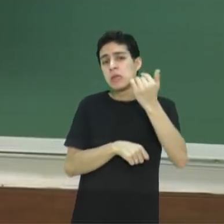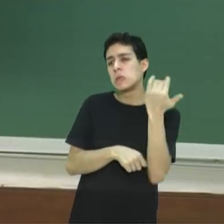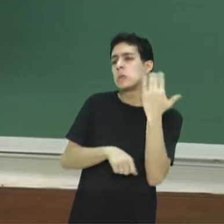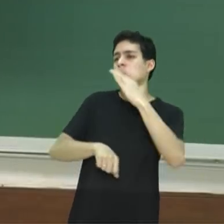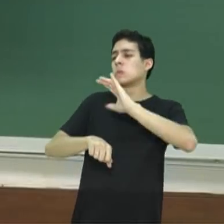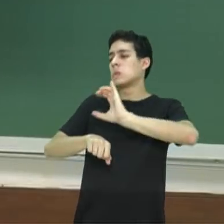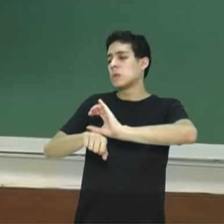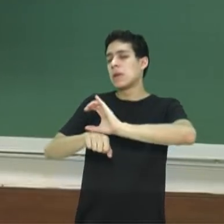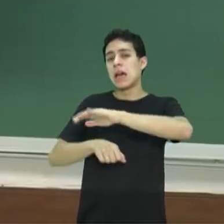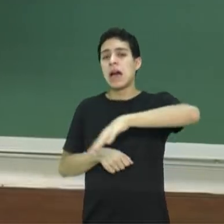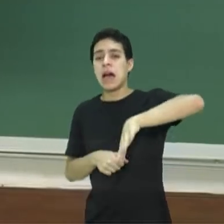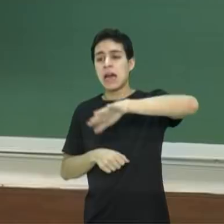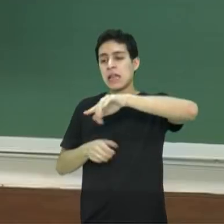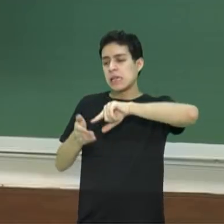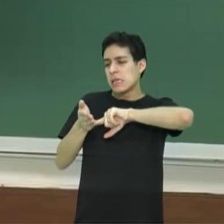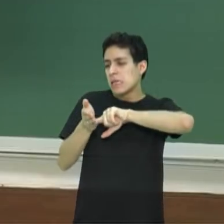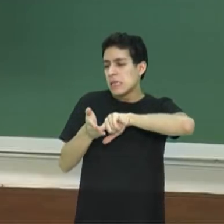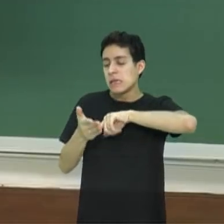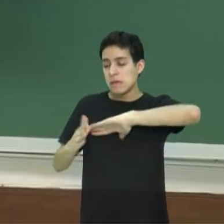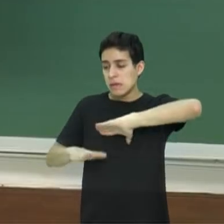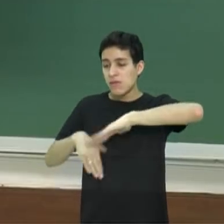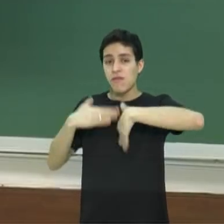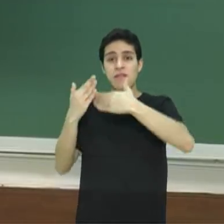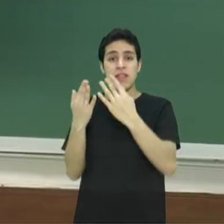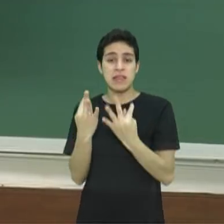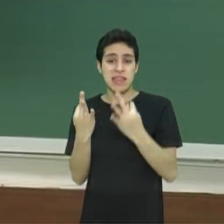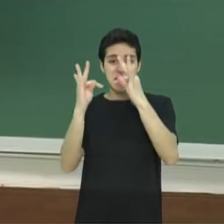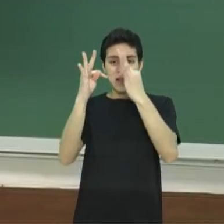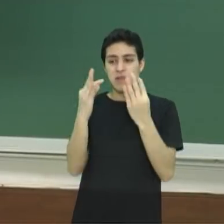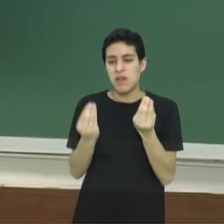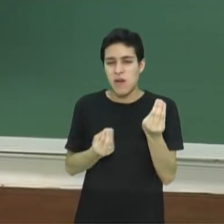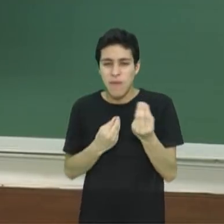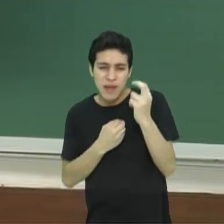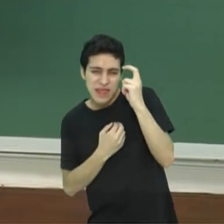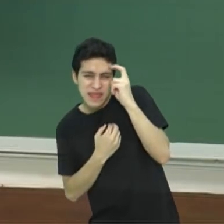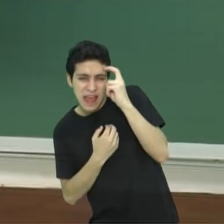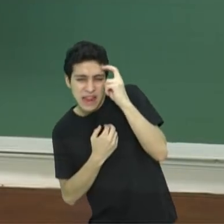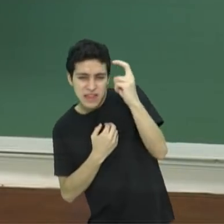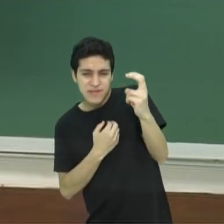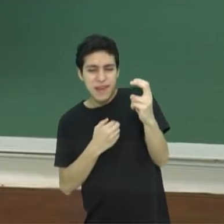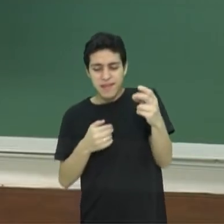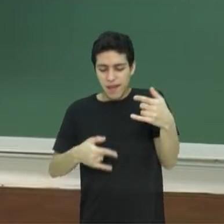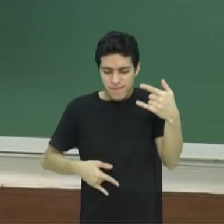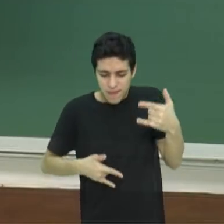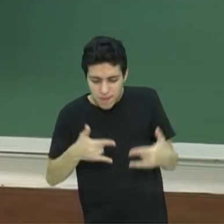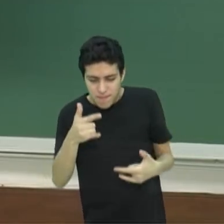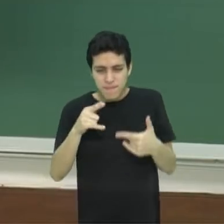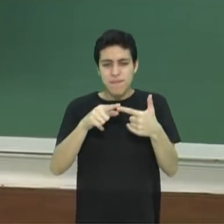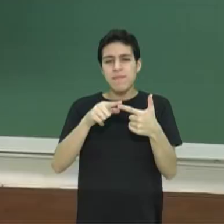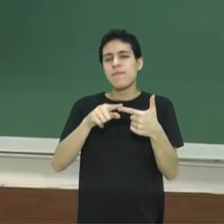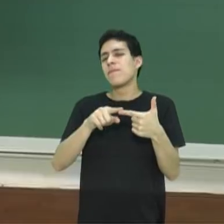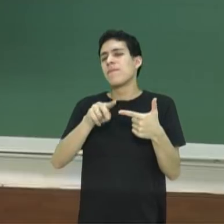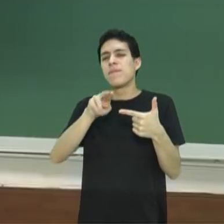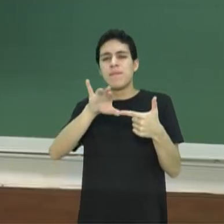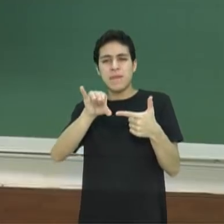desenvolvidos, né, é na indústria de alta tecnologia, na inteligência artificial, na robótica, na biotecnologia.